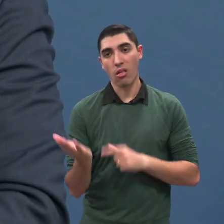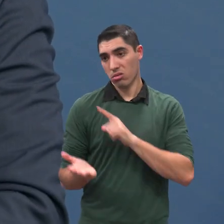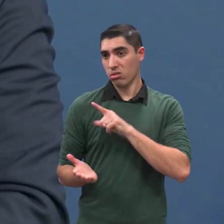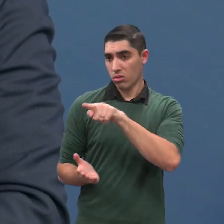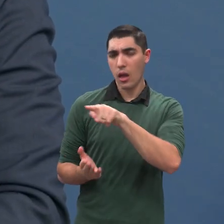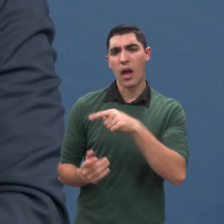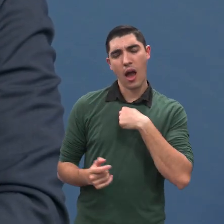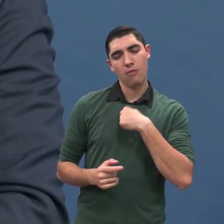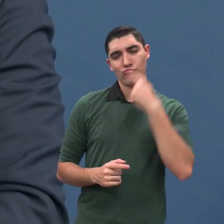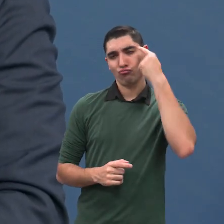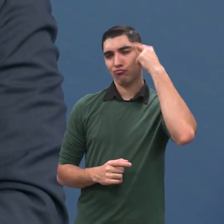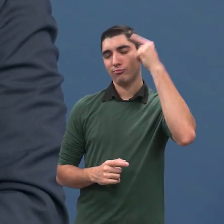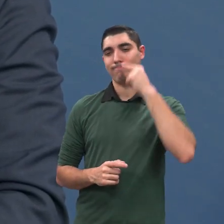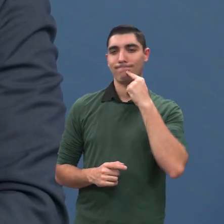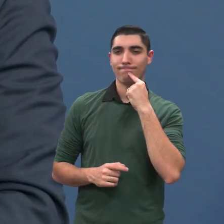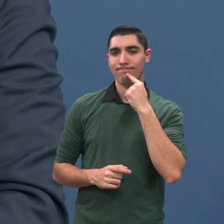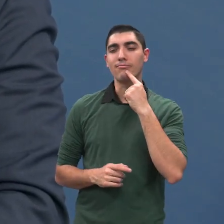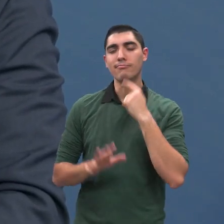isso que eu questiono. Eu falei assim, puxa,